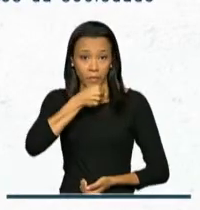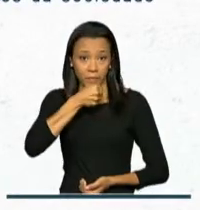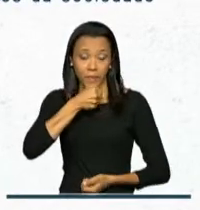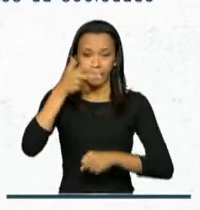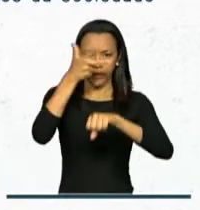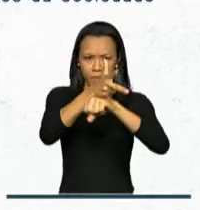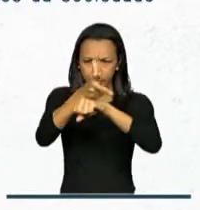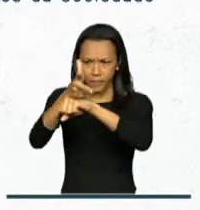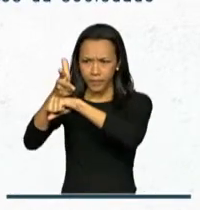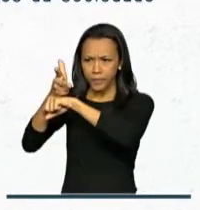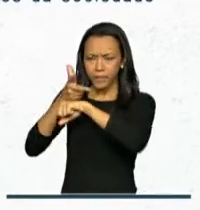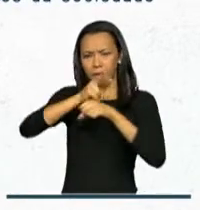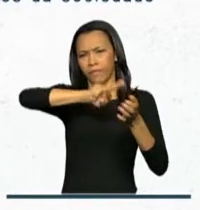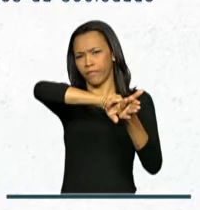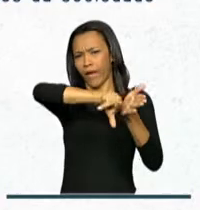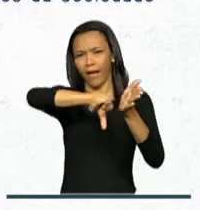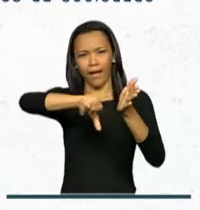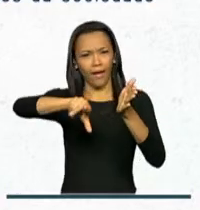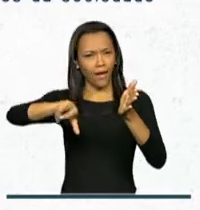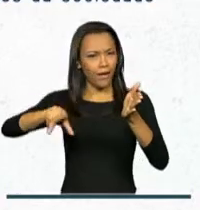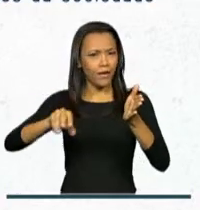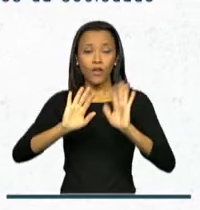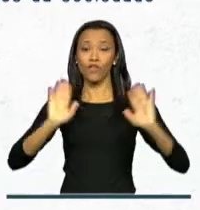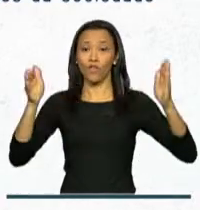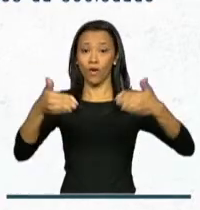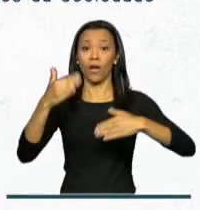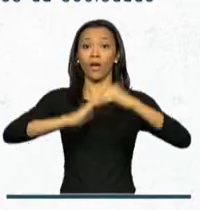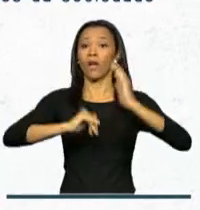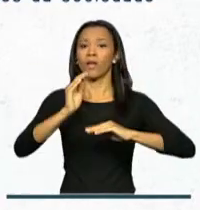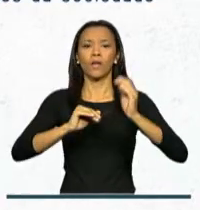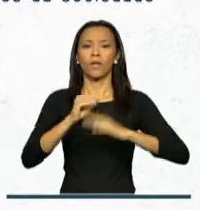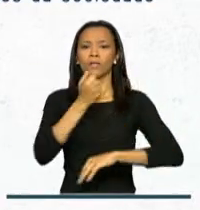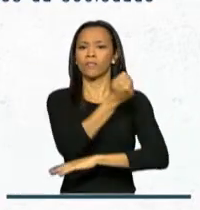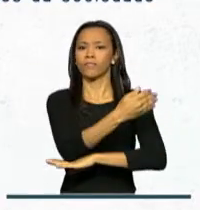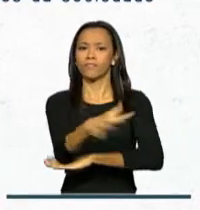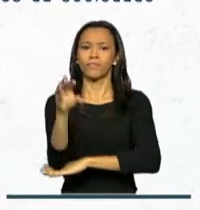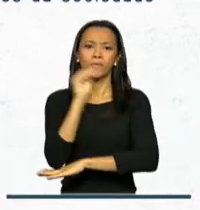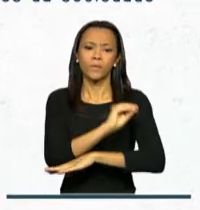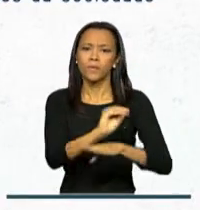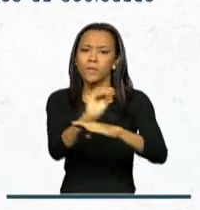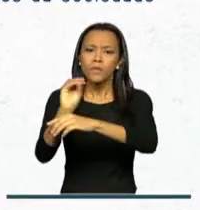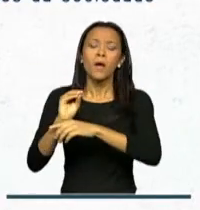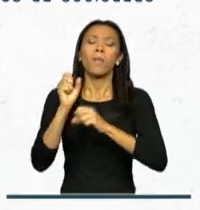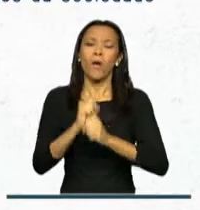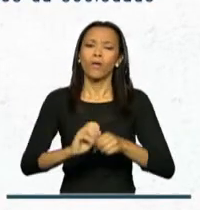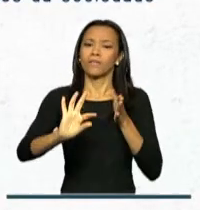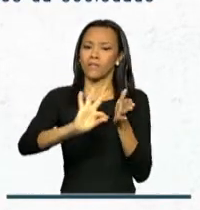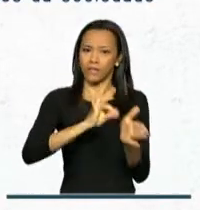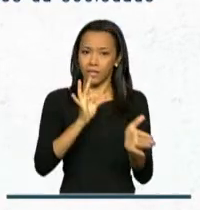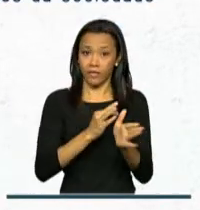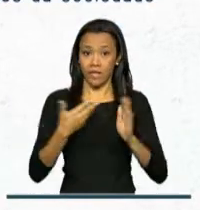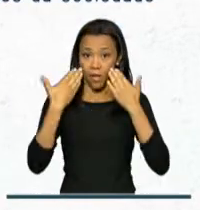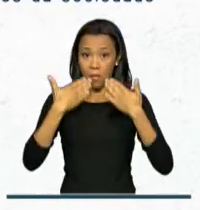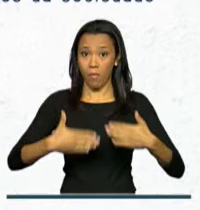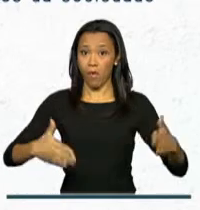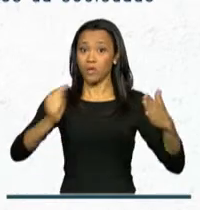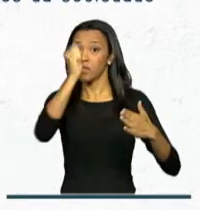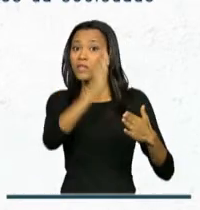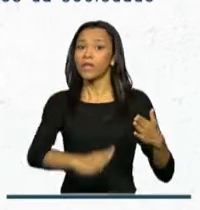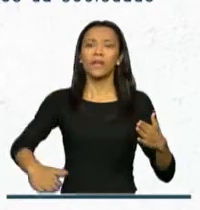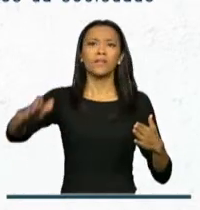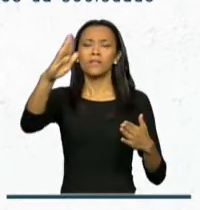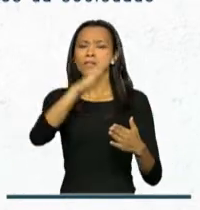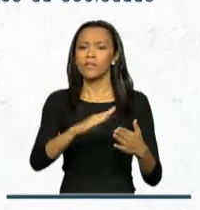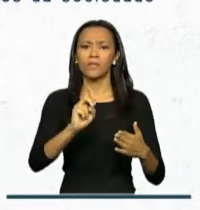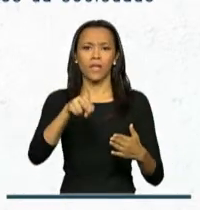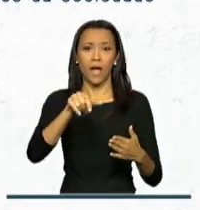Documentários, curtas, vinhetas e animações sobre educação ambiental podem se inscrever na Mostra Nacional de Produção Audiovisual